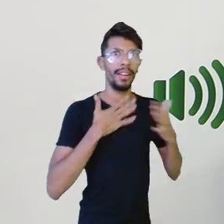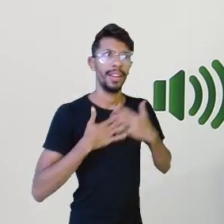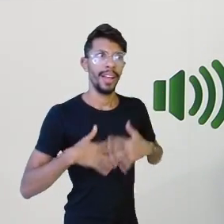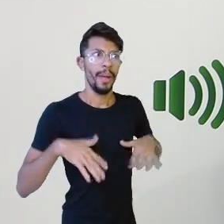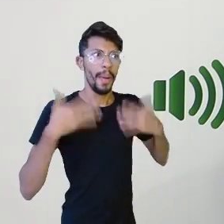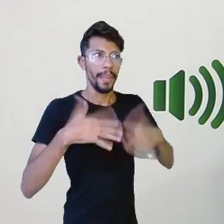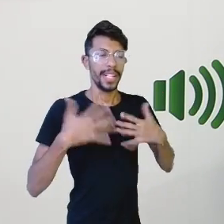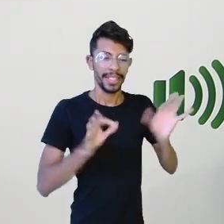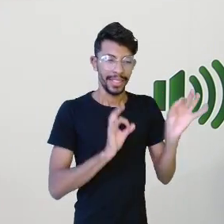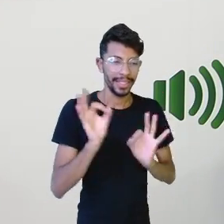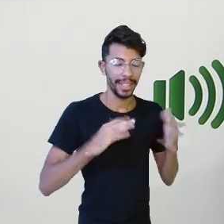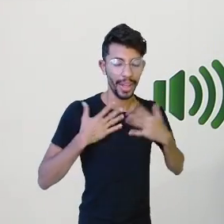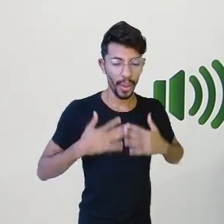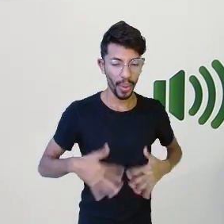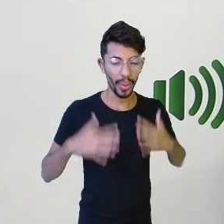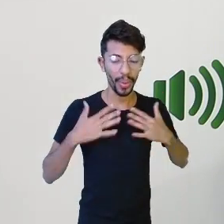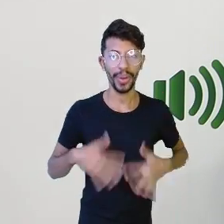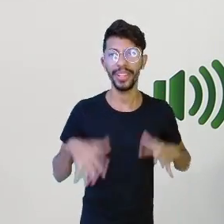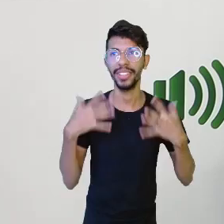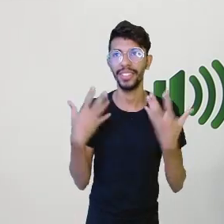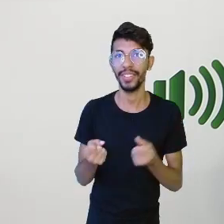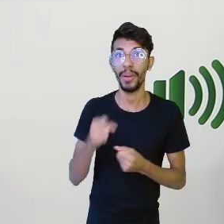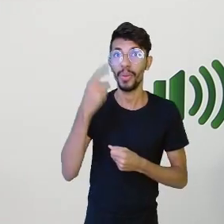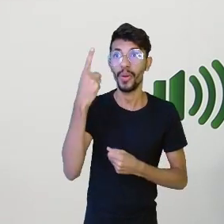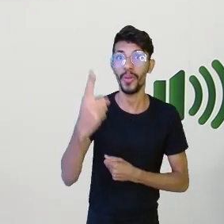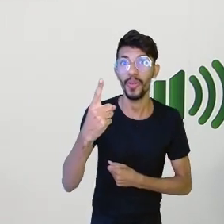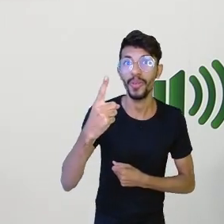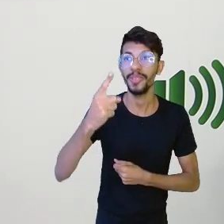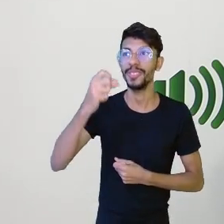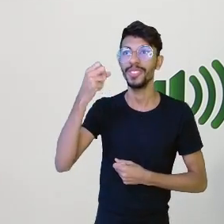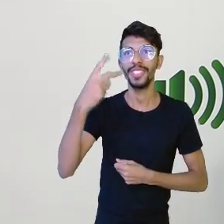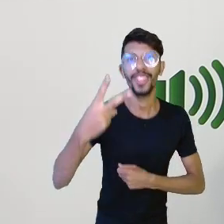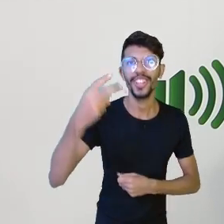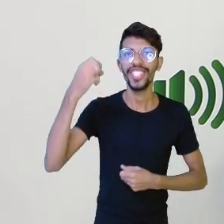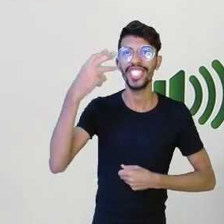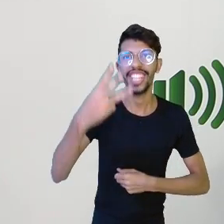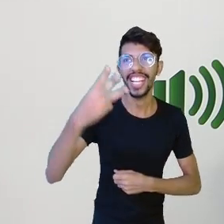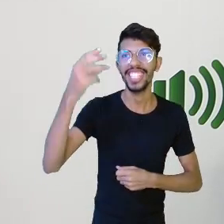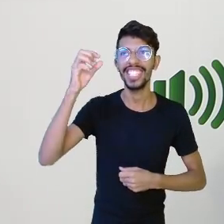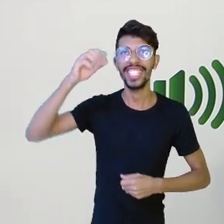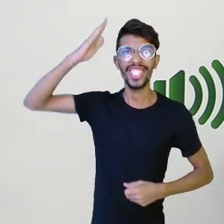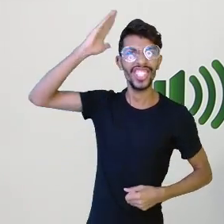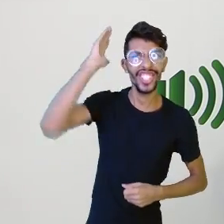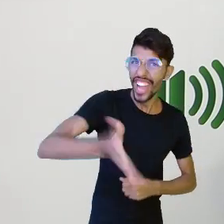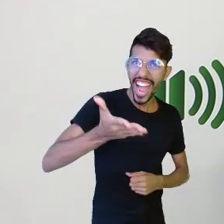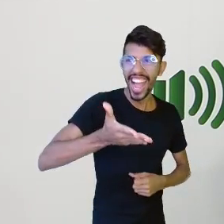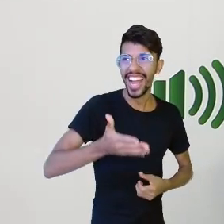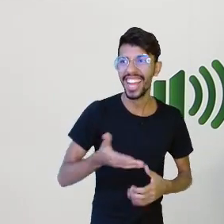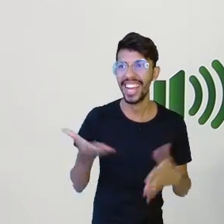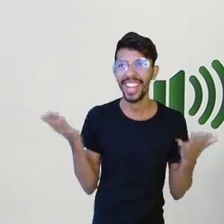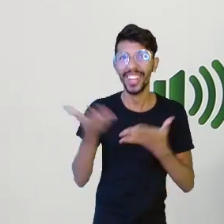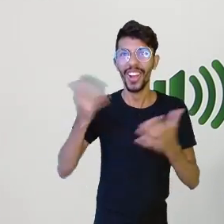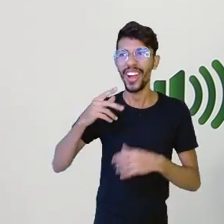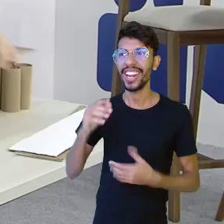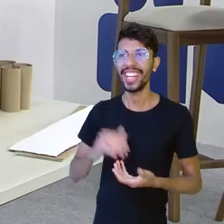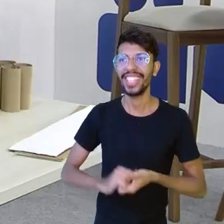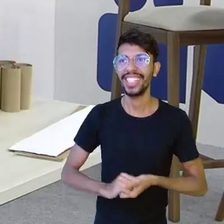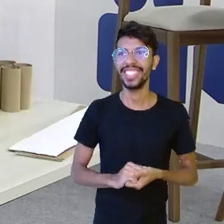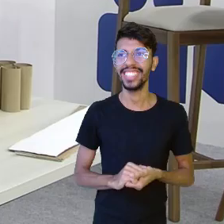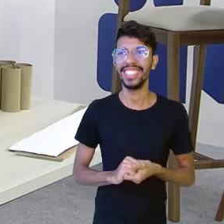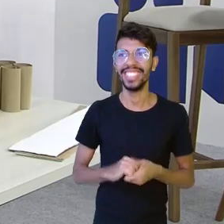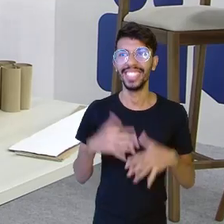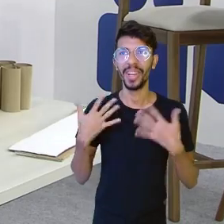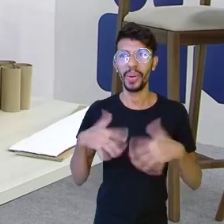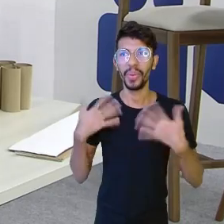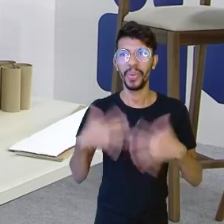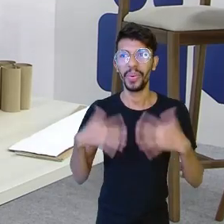Quando eu disser já, tá bom? Tá, vamos lá. Eu tô nervosa, peraí. 2, 3 e já, valendo! Ave